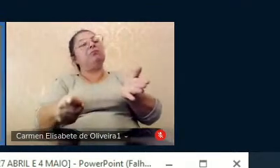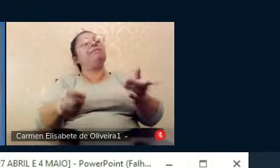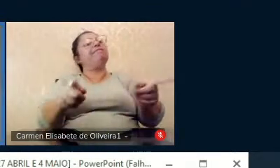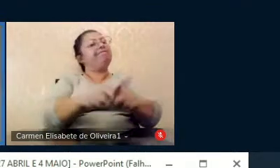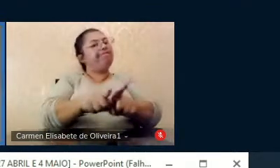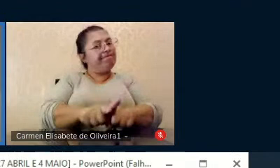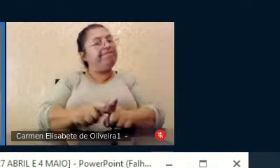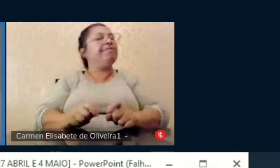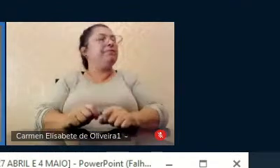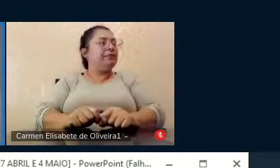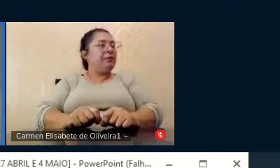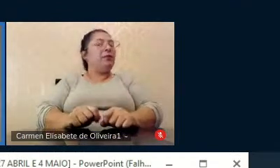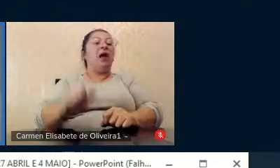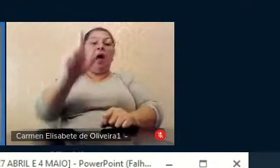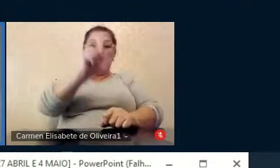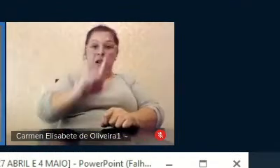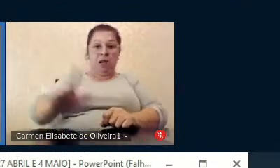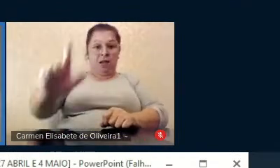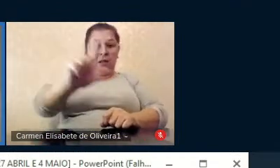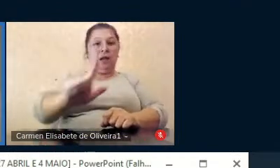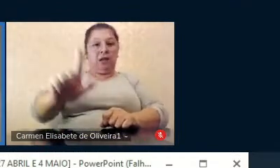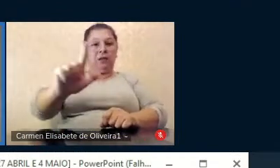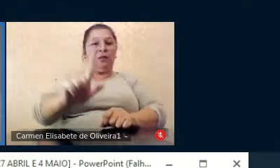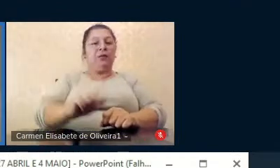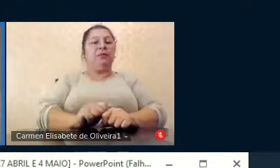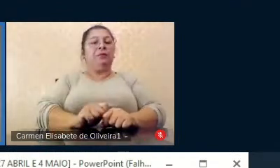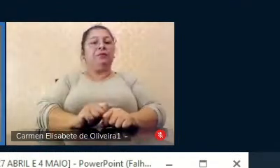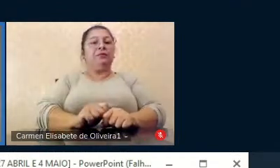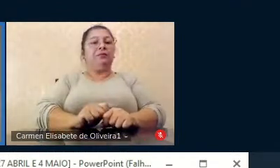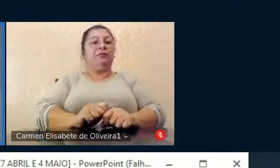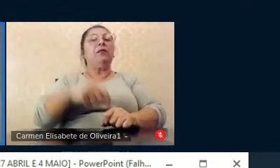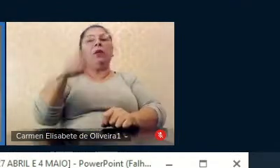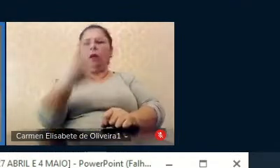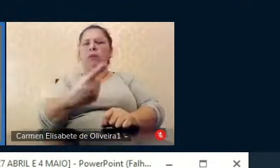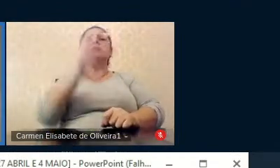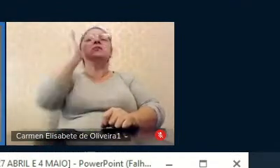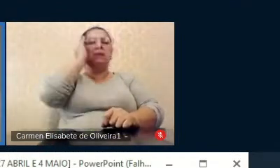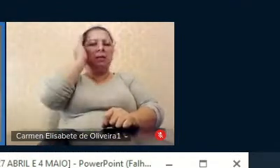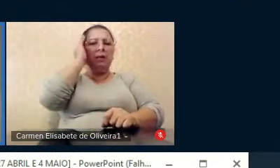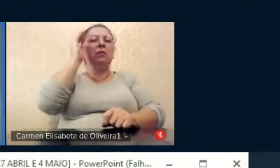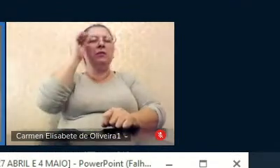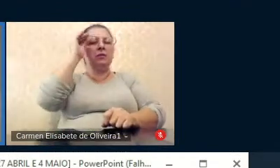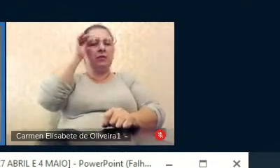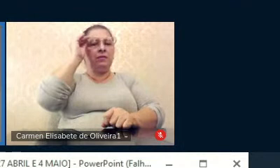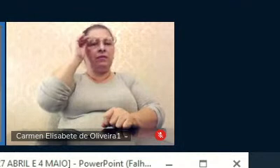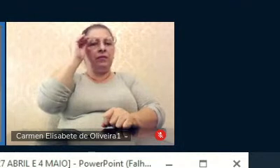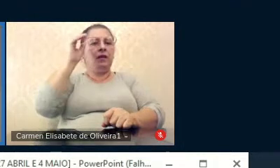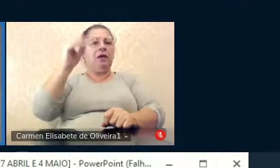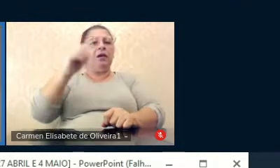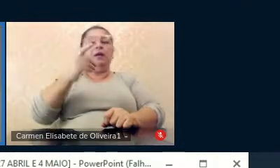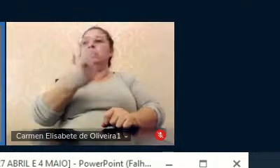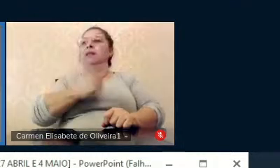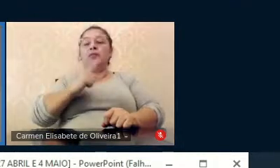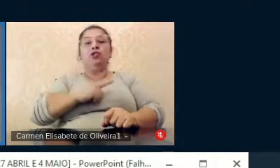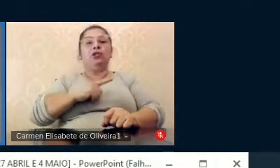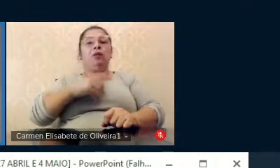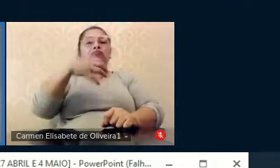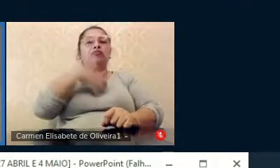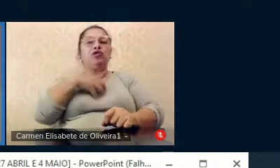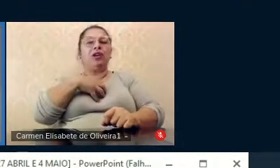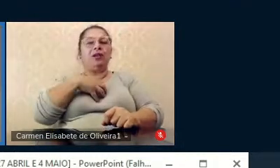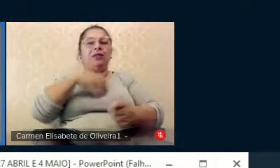E essa literatura, como nós sabemos que não tínhamos ainda uma forma impressa,